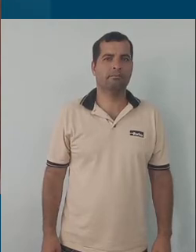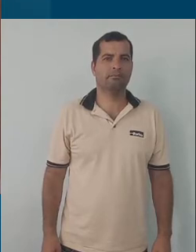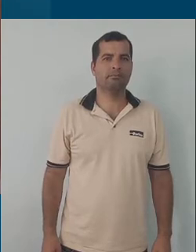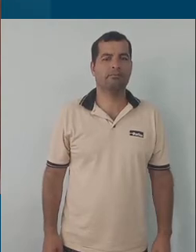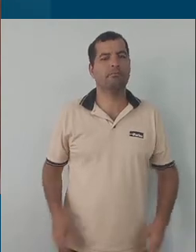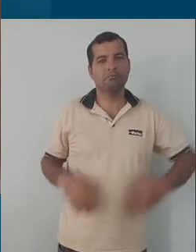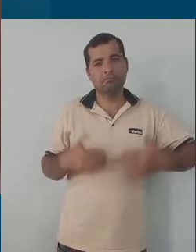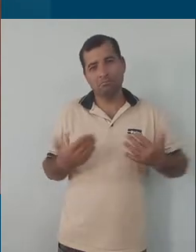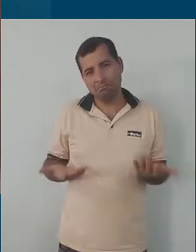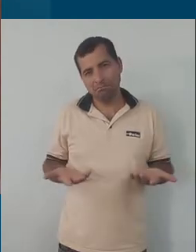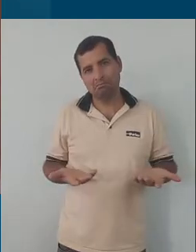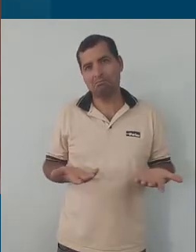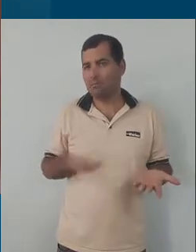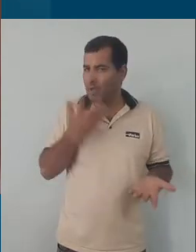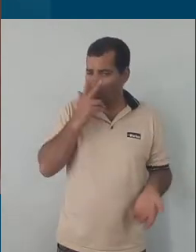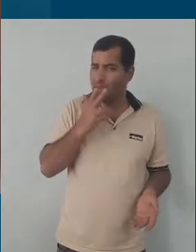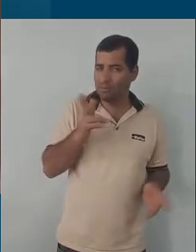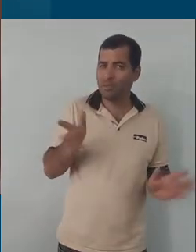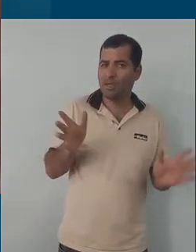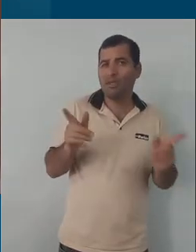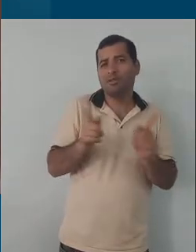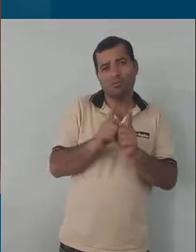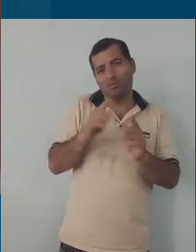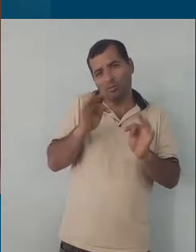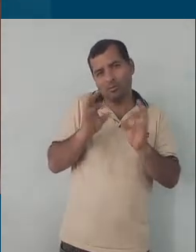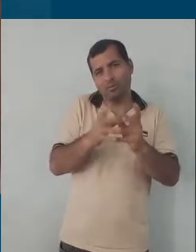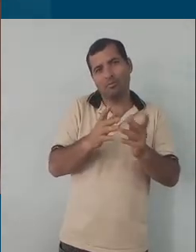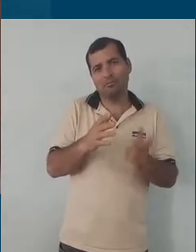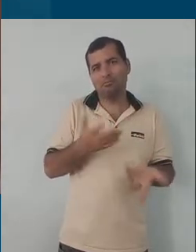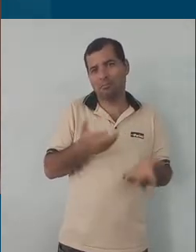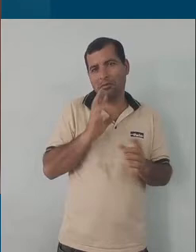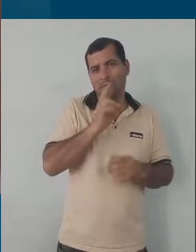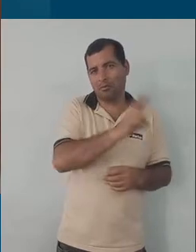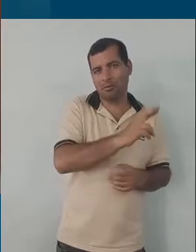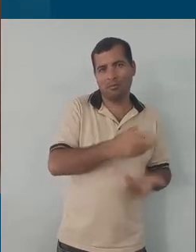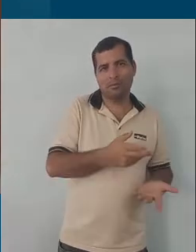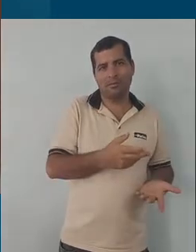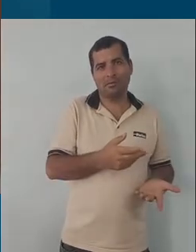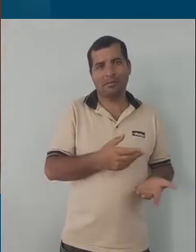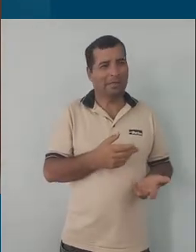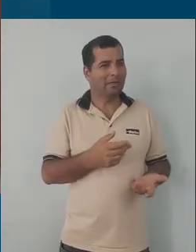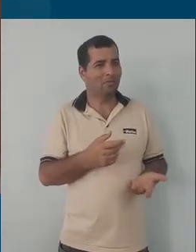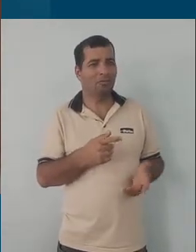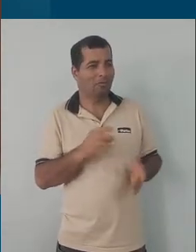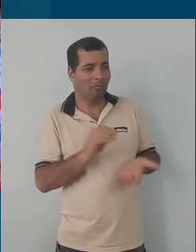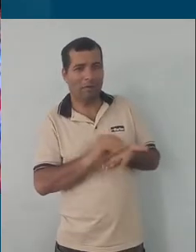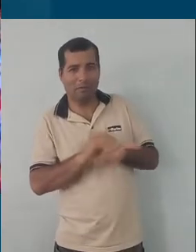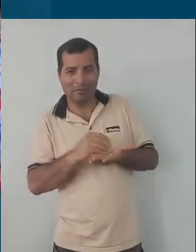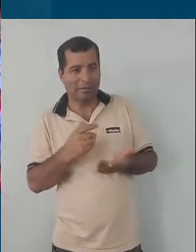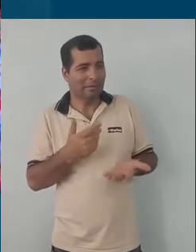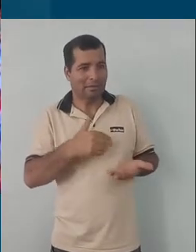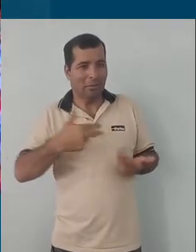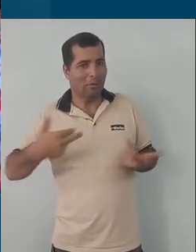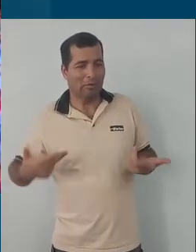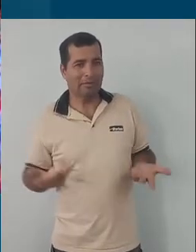bom, acho que eu dei uma pincelada geral em tudo, fico devendo tudo que eu não falei.